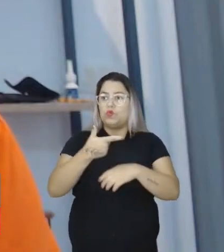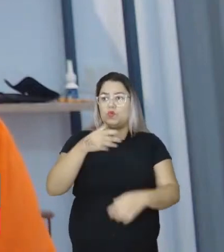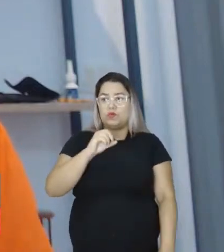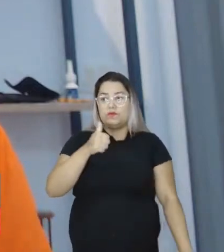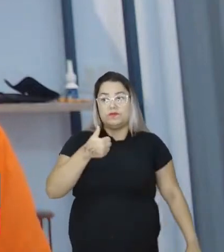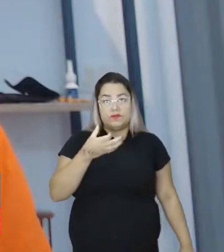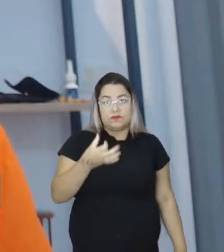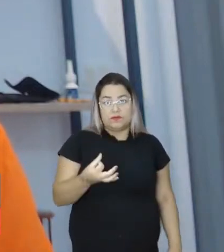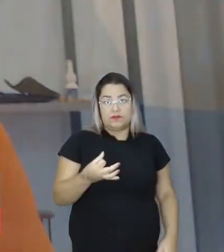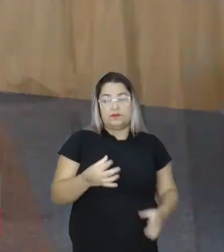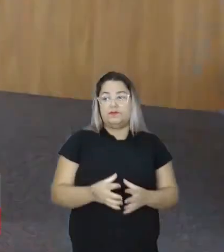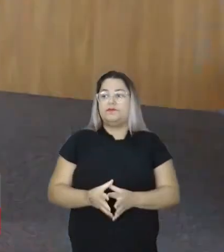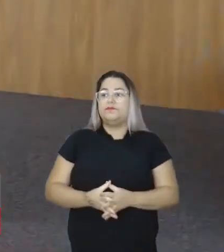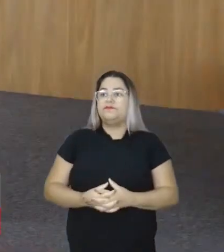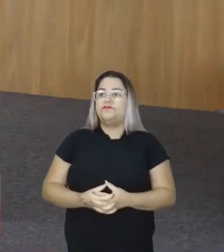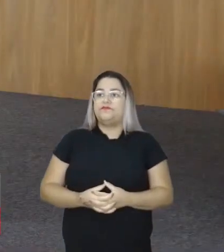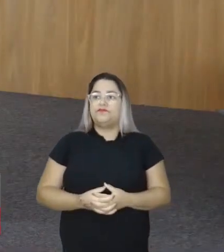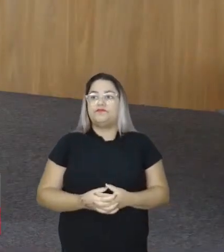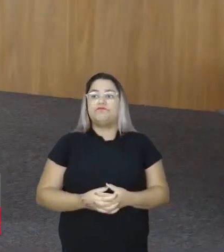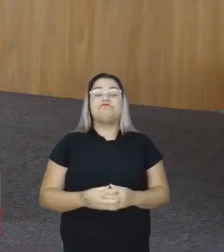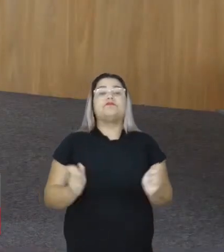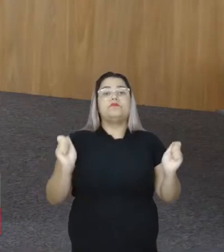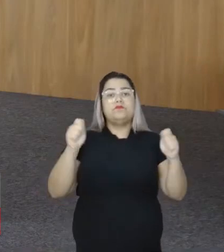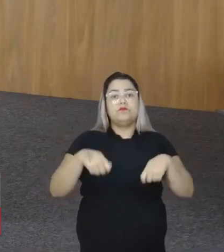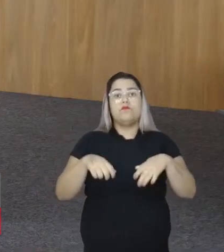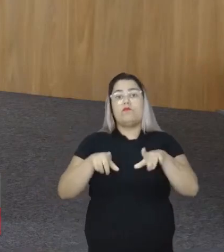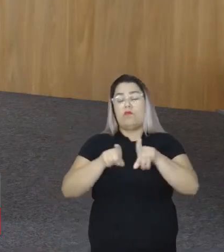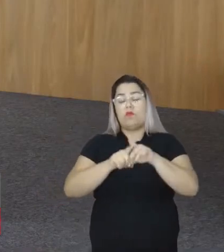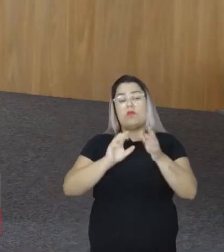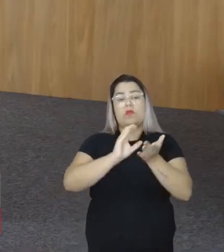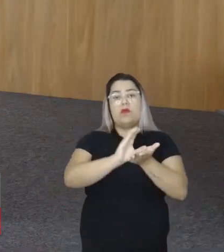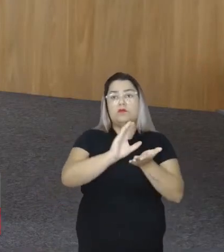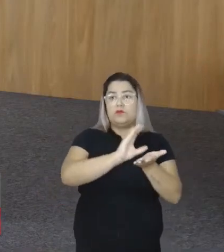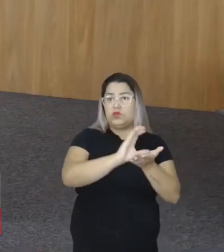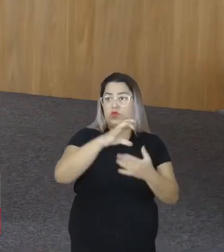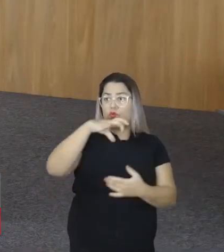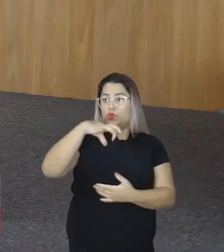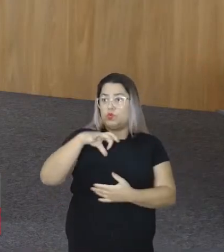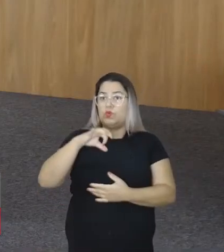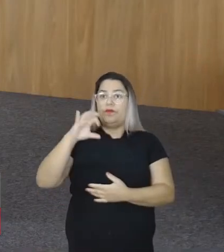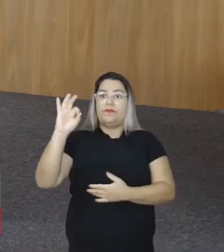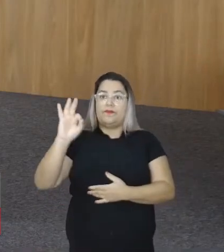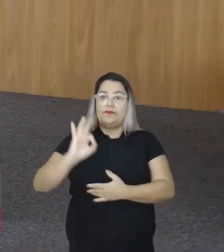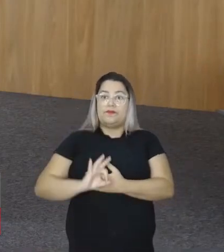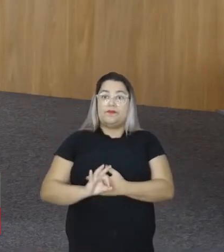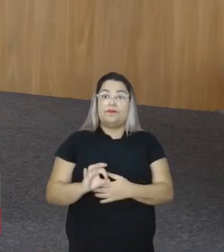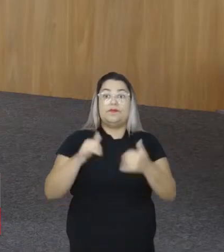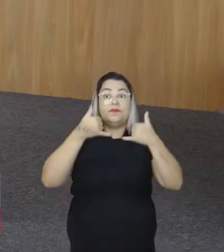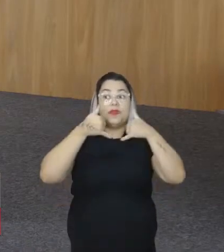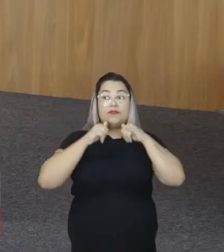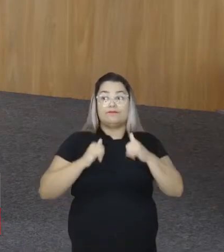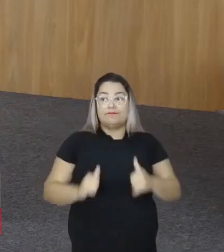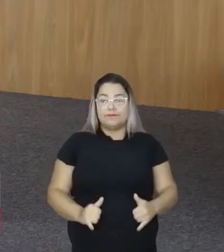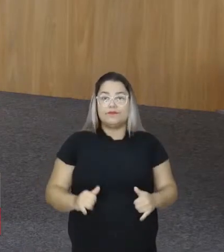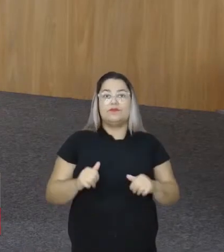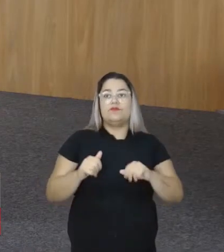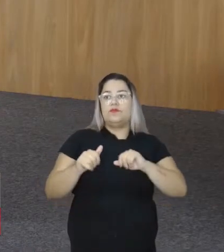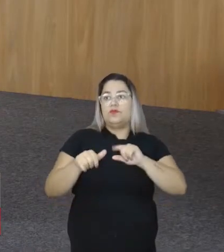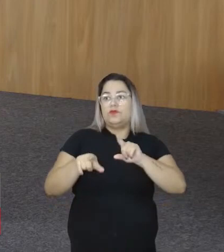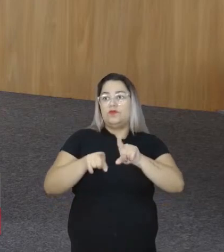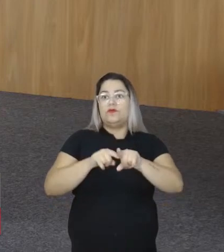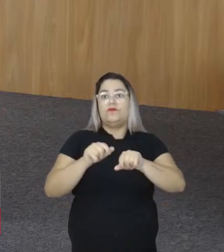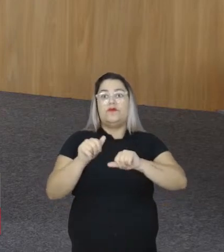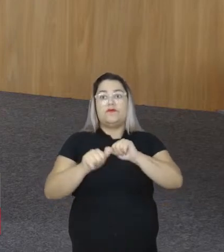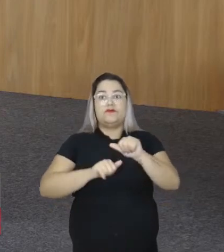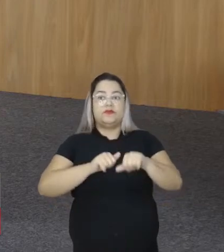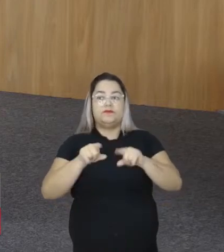2016. Por esses investimentos, né, David? Você falou em 9%, se eu não me engano, para energias renováveis. Aí eu queria aproveitar